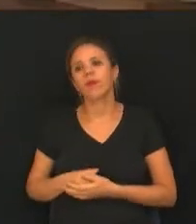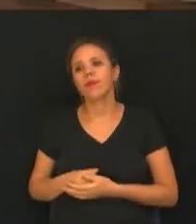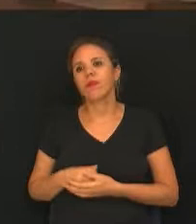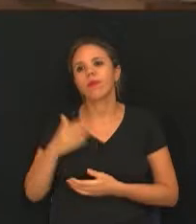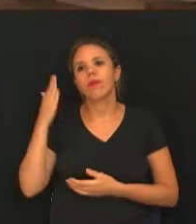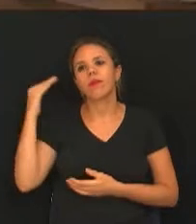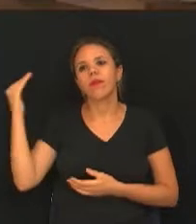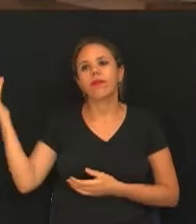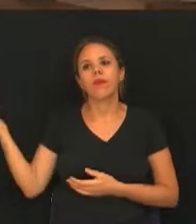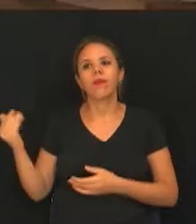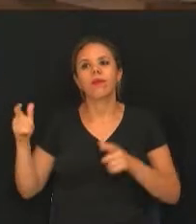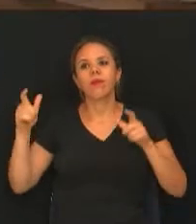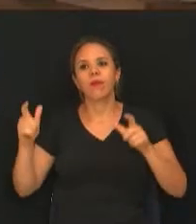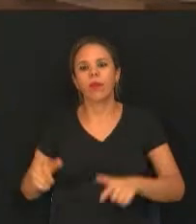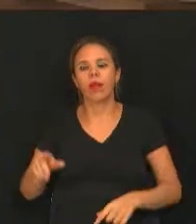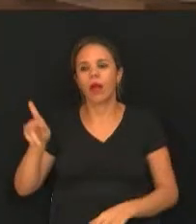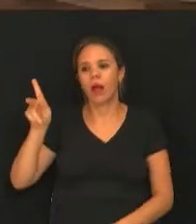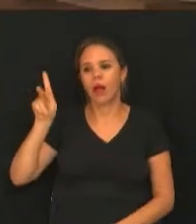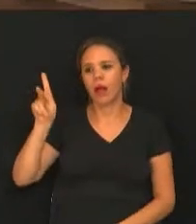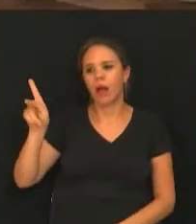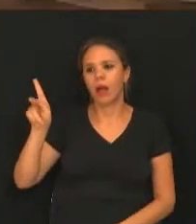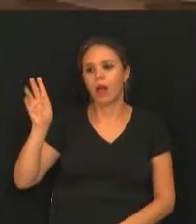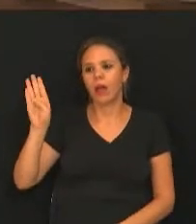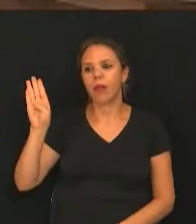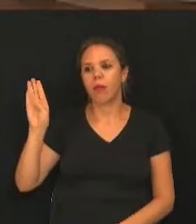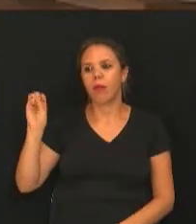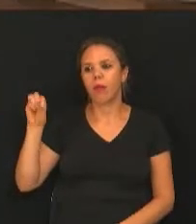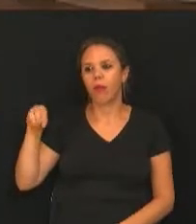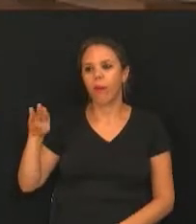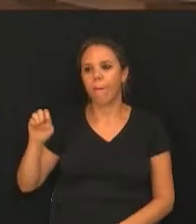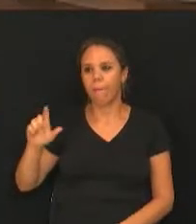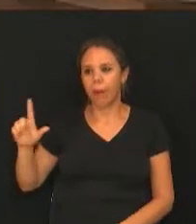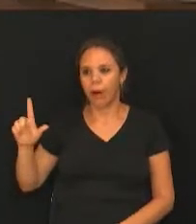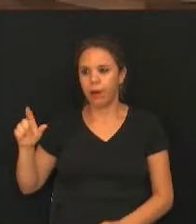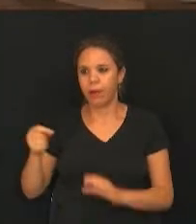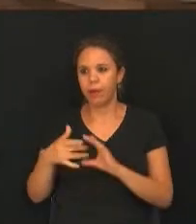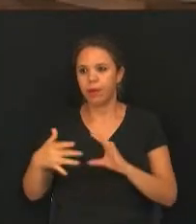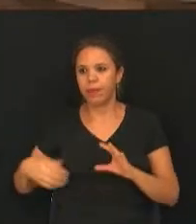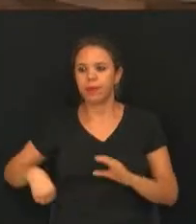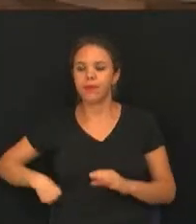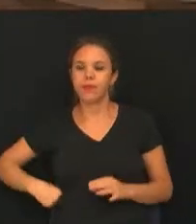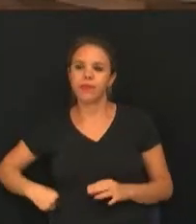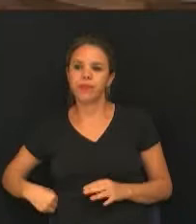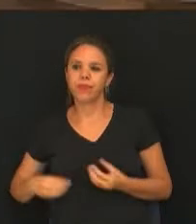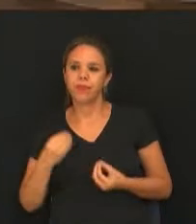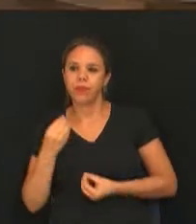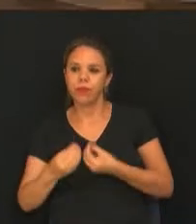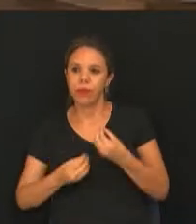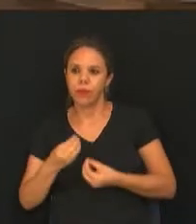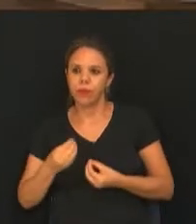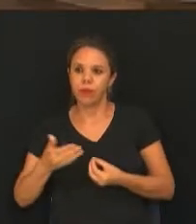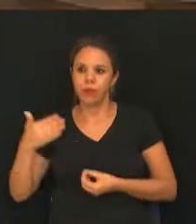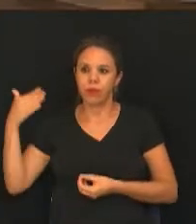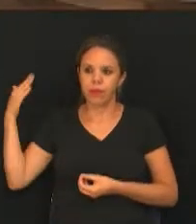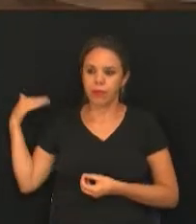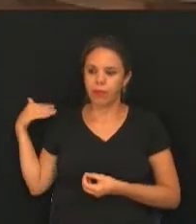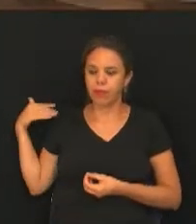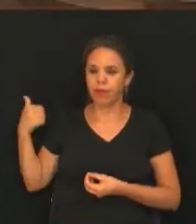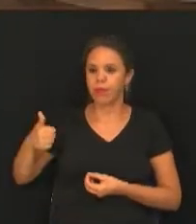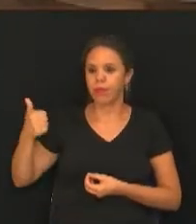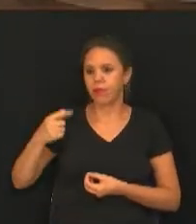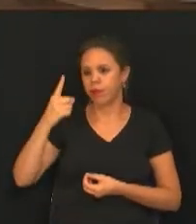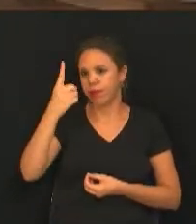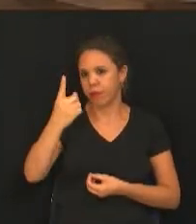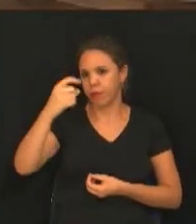conhecido como Pombal, né? E estamos trazendo característica ao Pombal da forma como ele era em